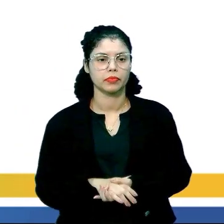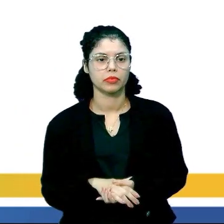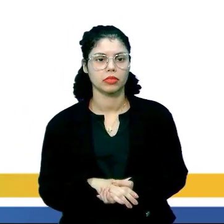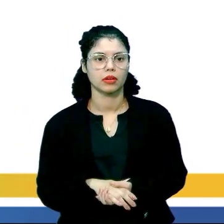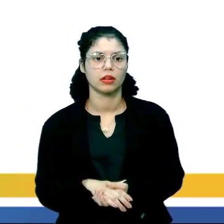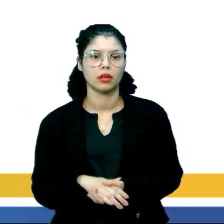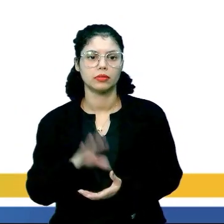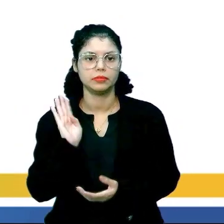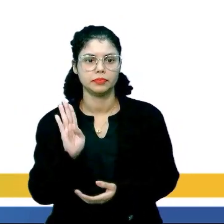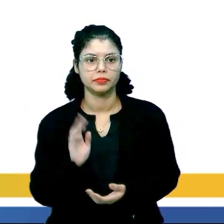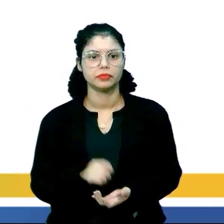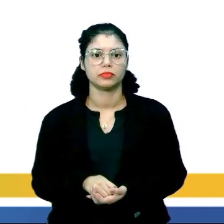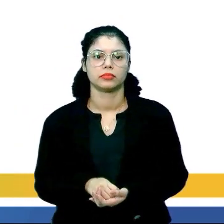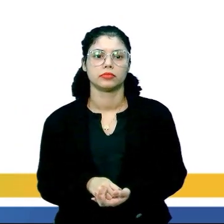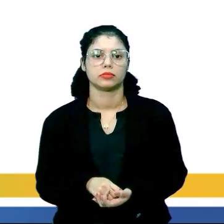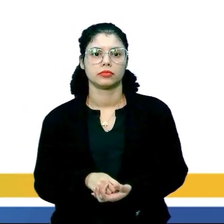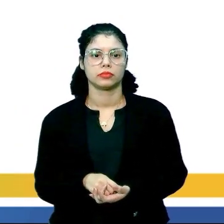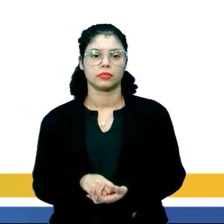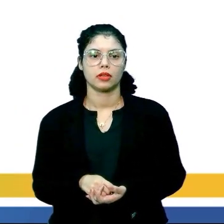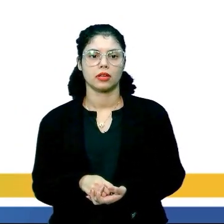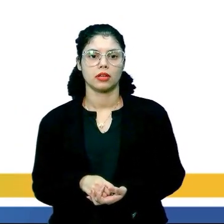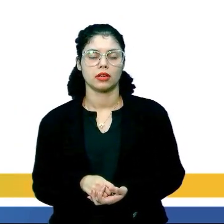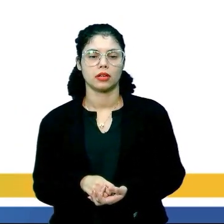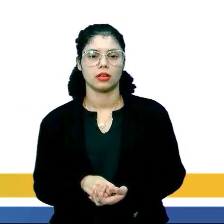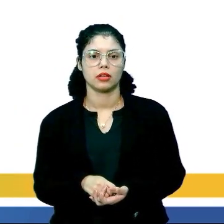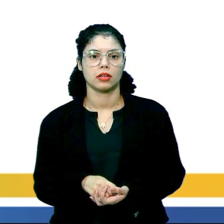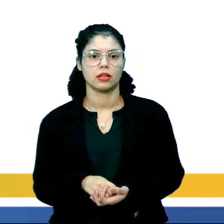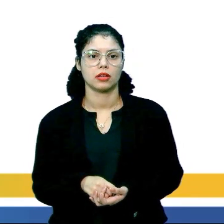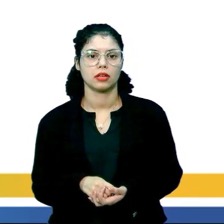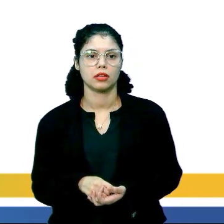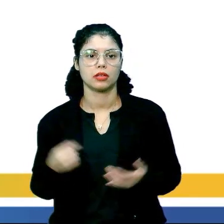políticas. Letra B.